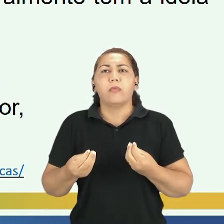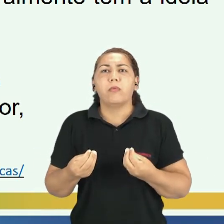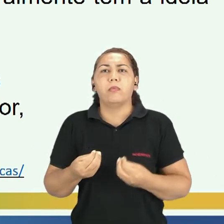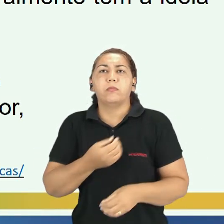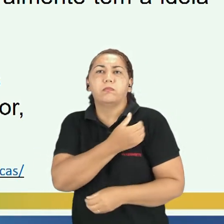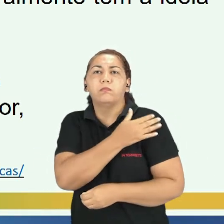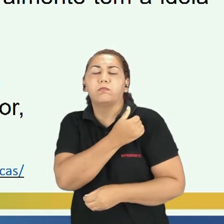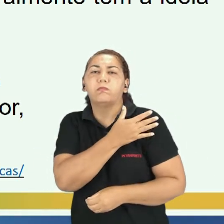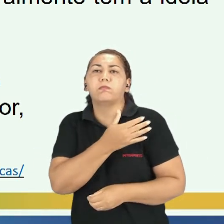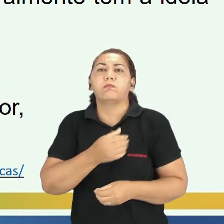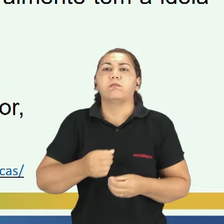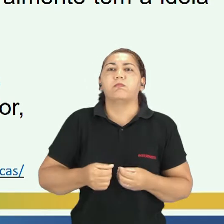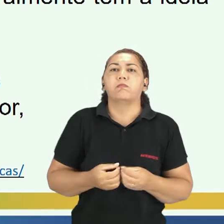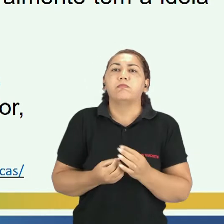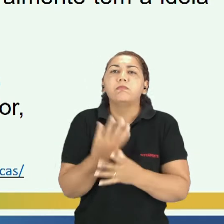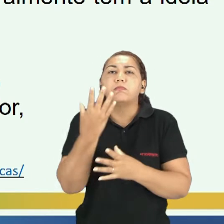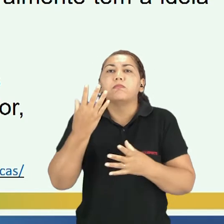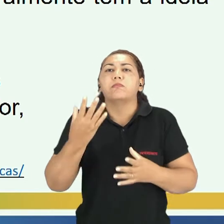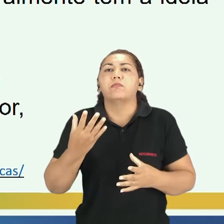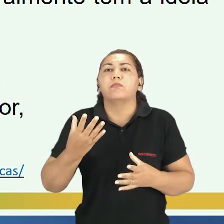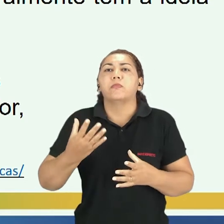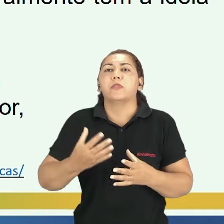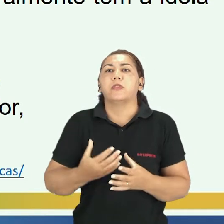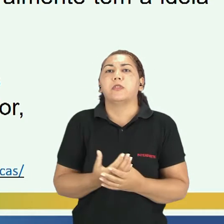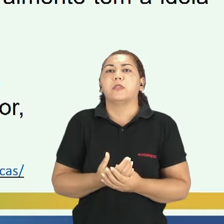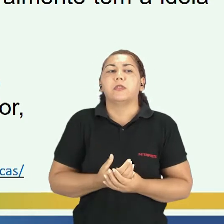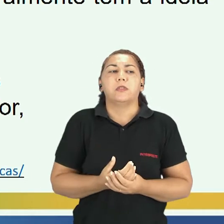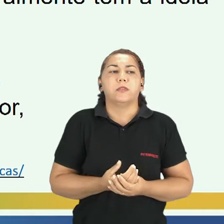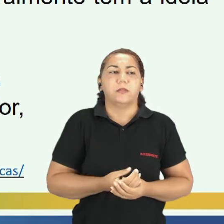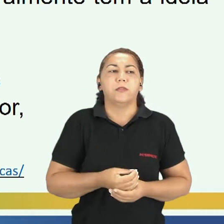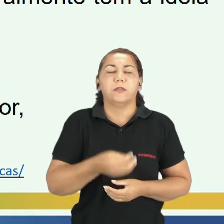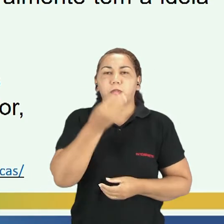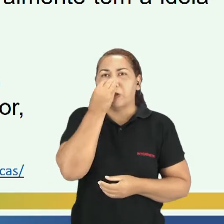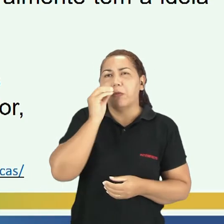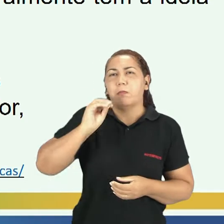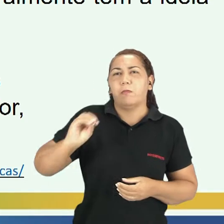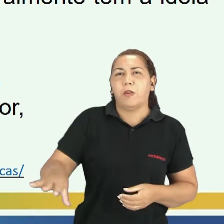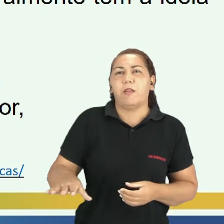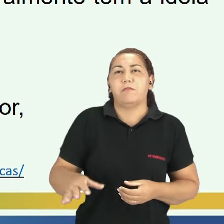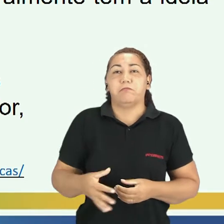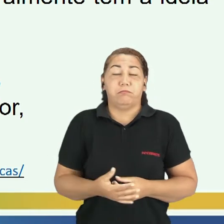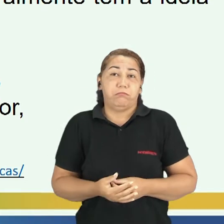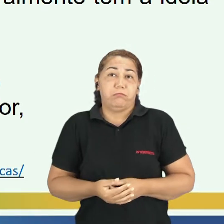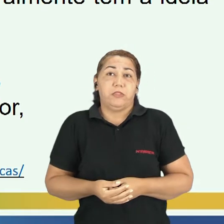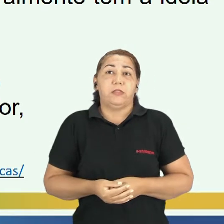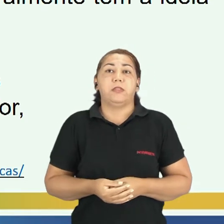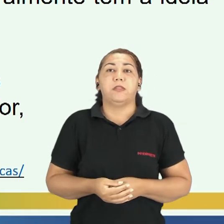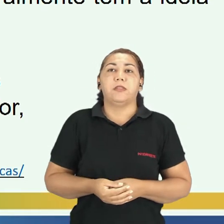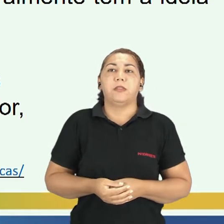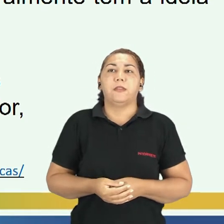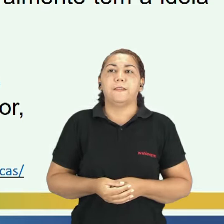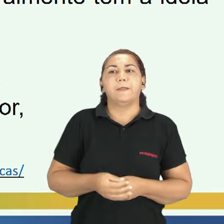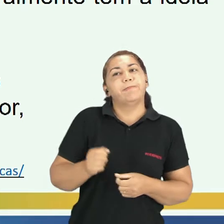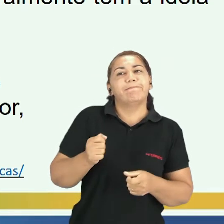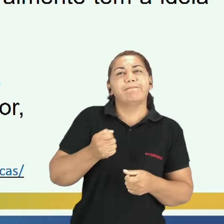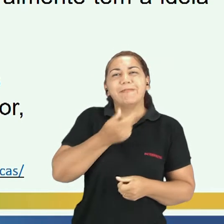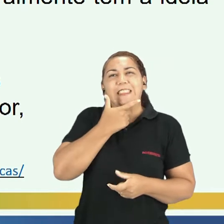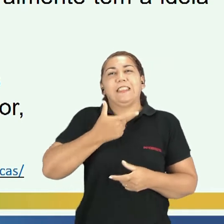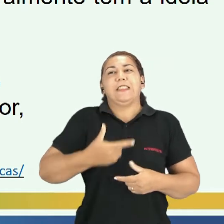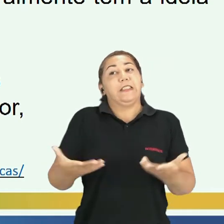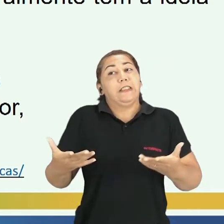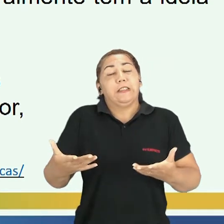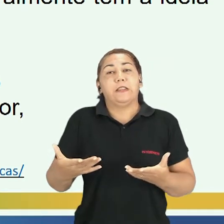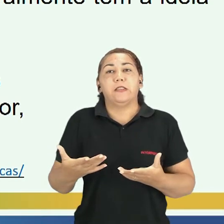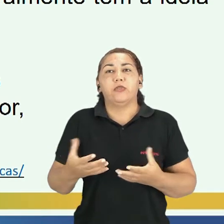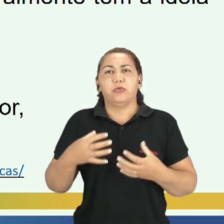tom de deboche, sendo a variação apontada de maneira pejorativa e estigmatizada.